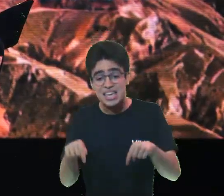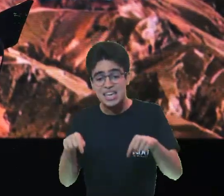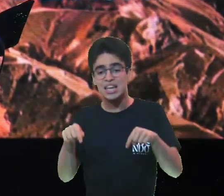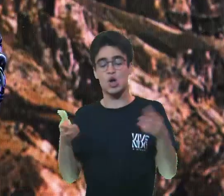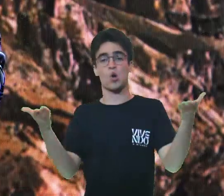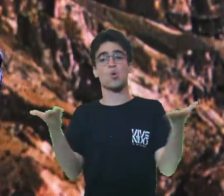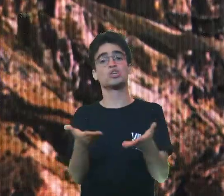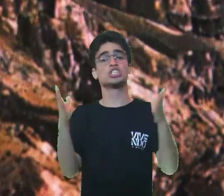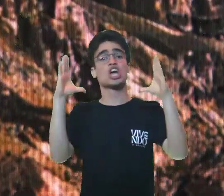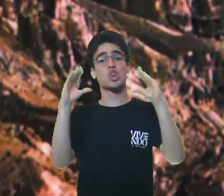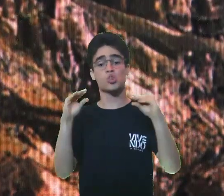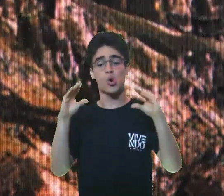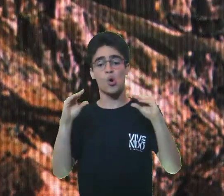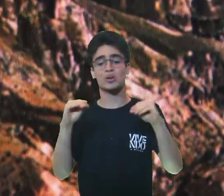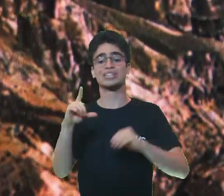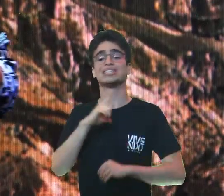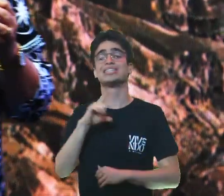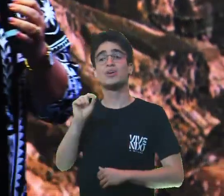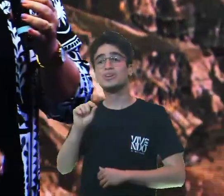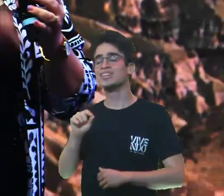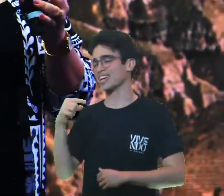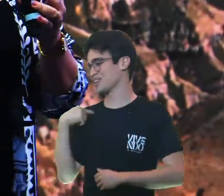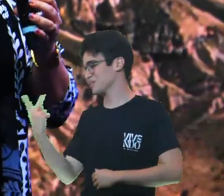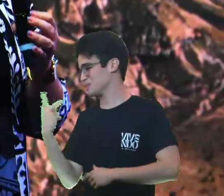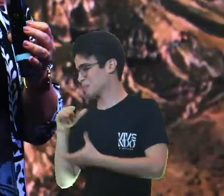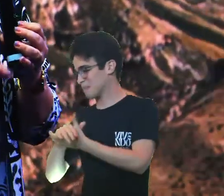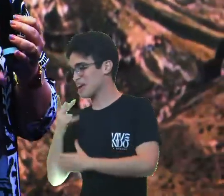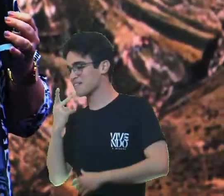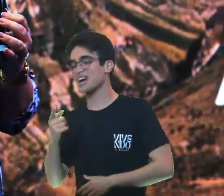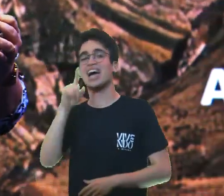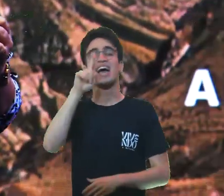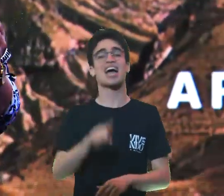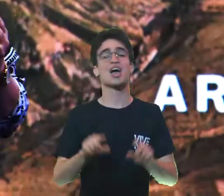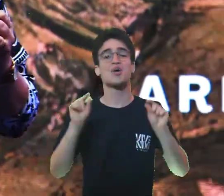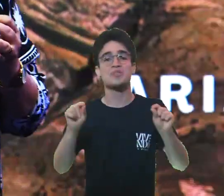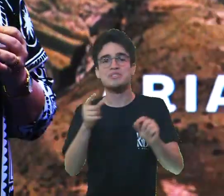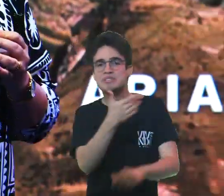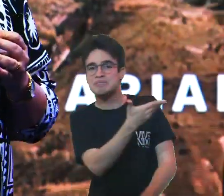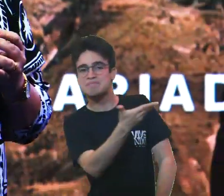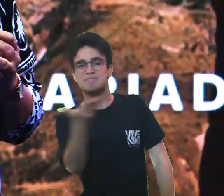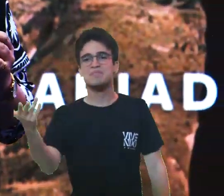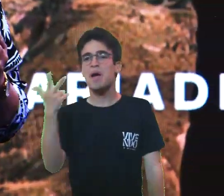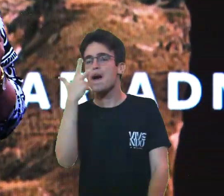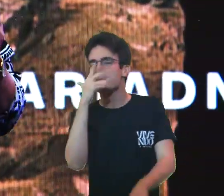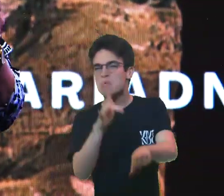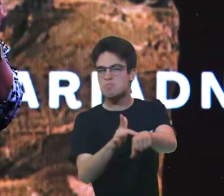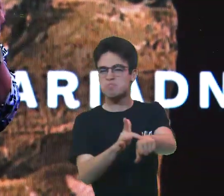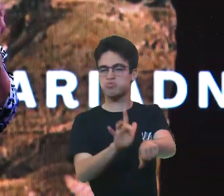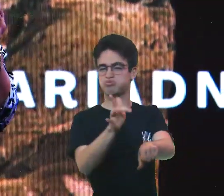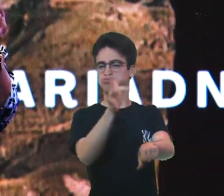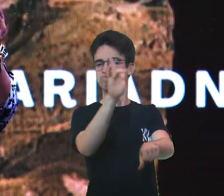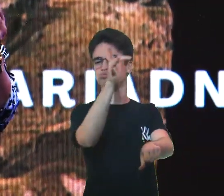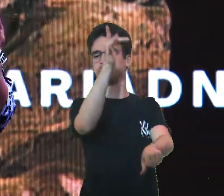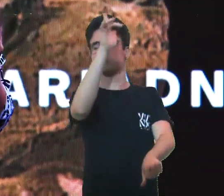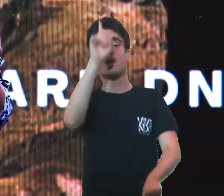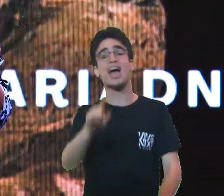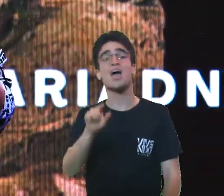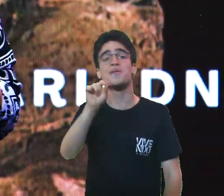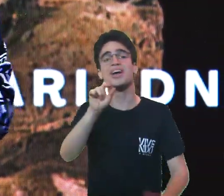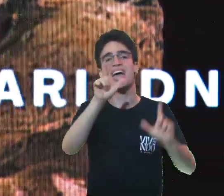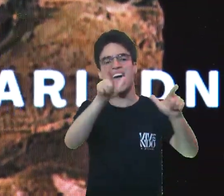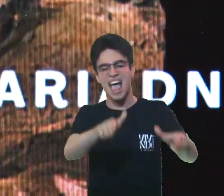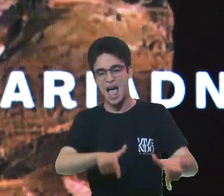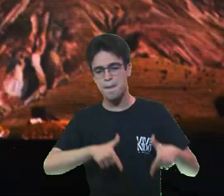à noite, aquilo que meu amor e eu chamamos de artigo de luxo missionário, que é mão de